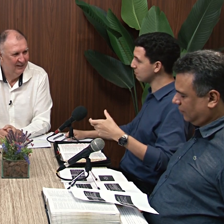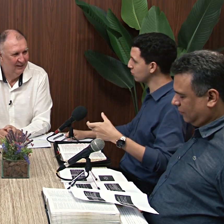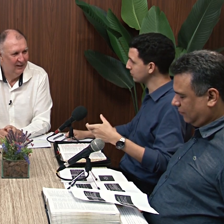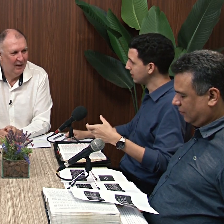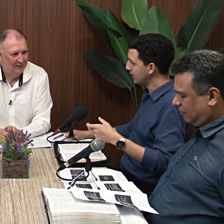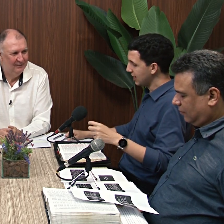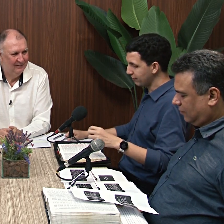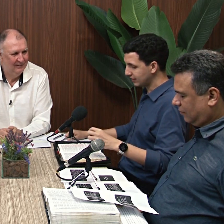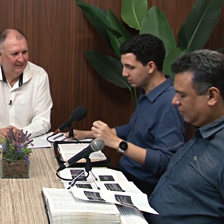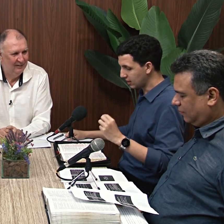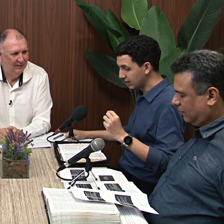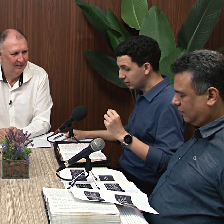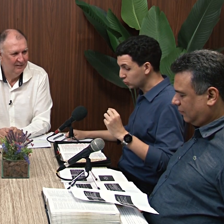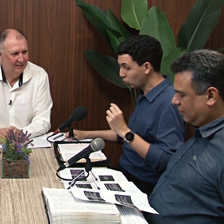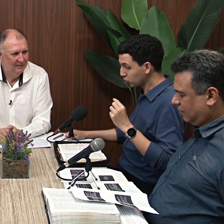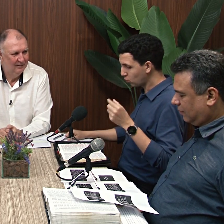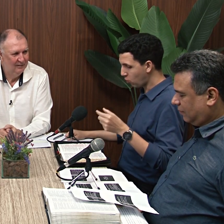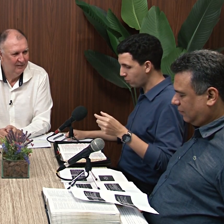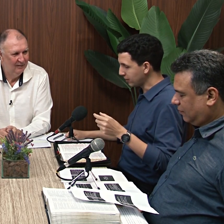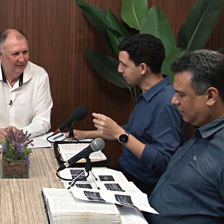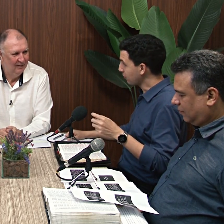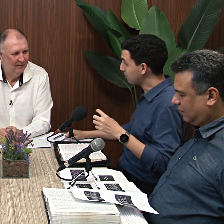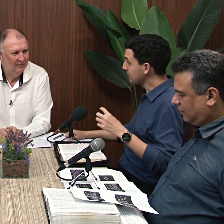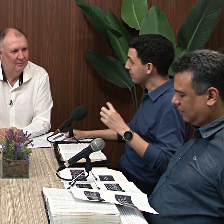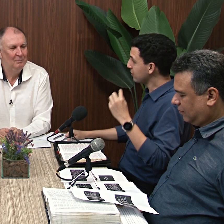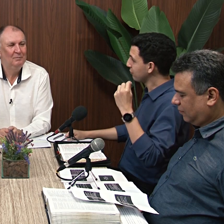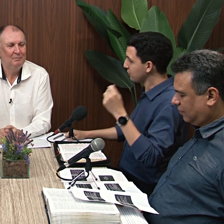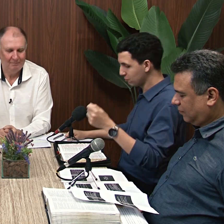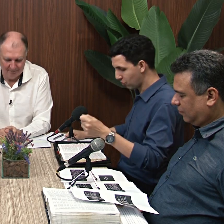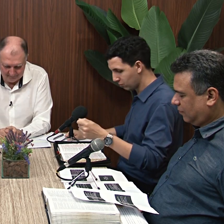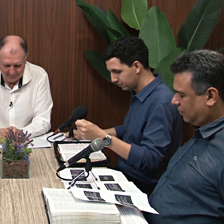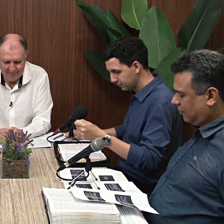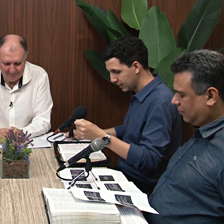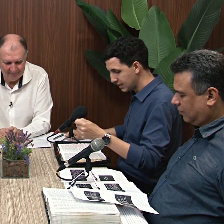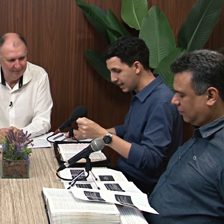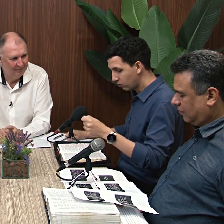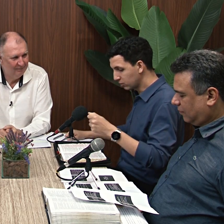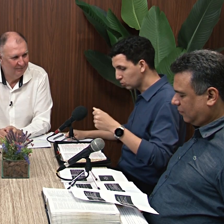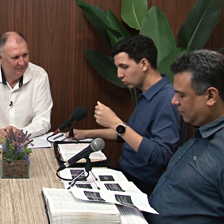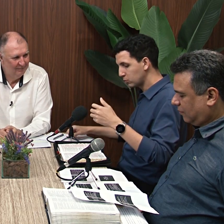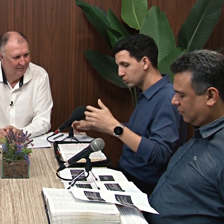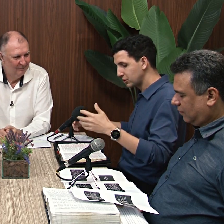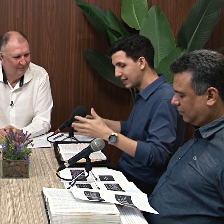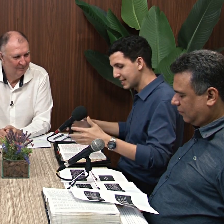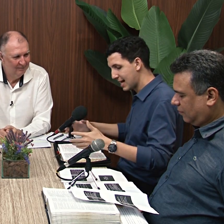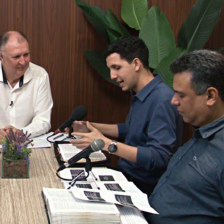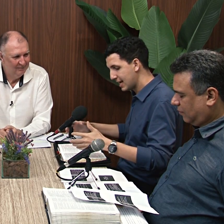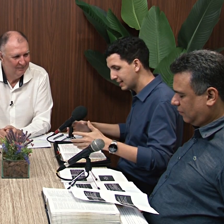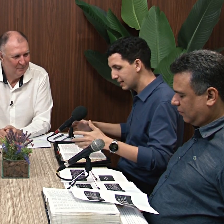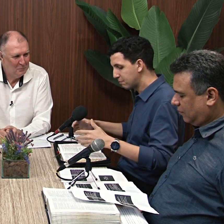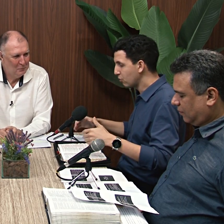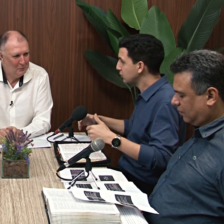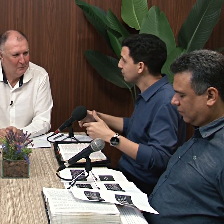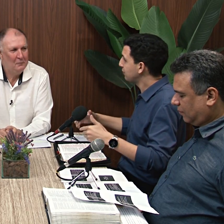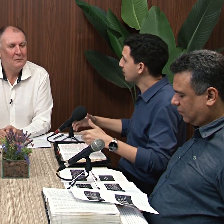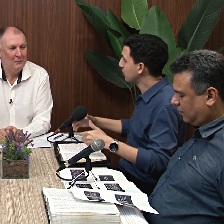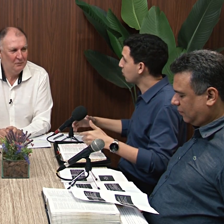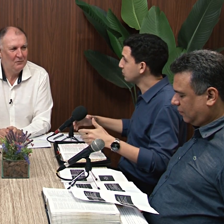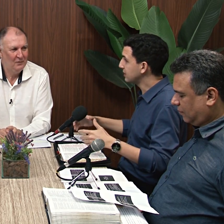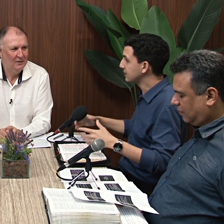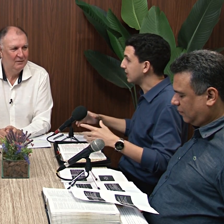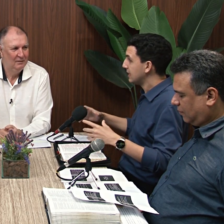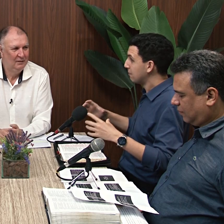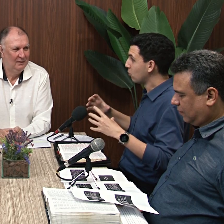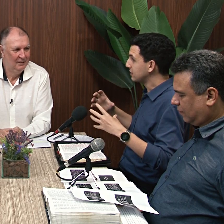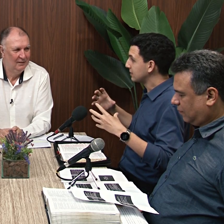um testemunho. Ele fala assim, olha, todo homem põe primeiro o vinho bom, e aí quando todo mundo já está alegre, depois o inferior.